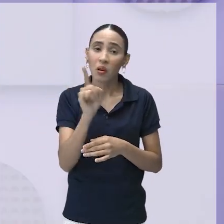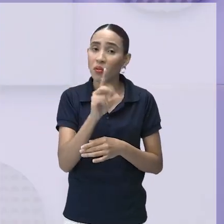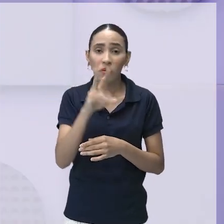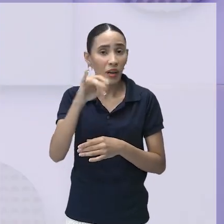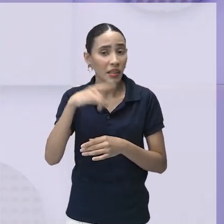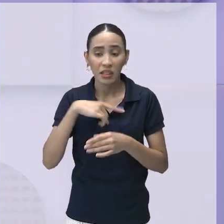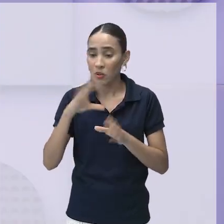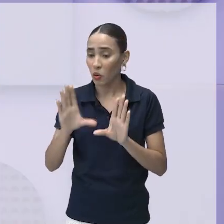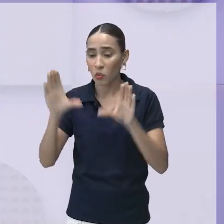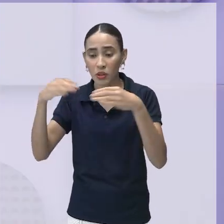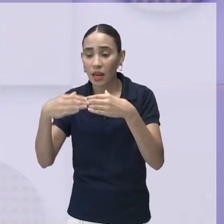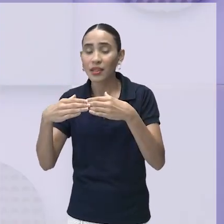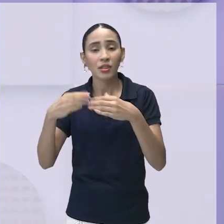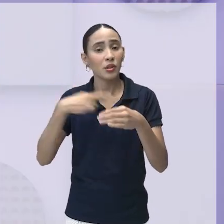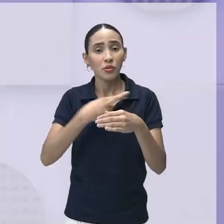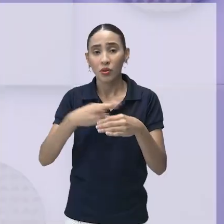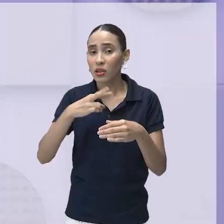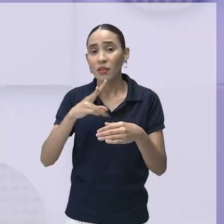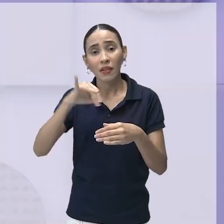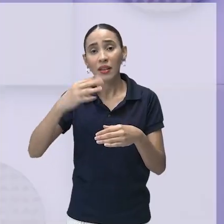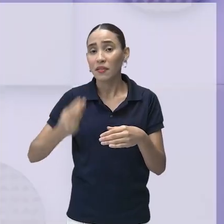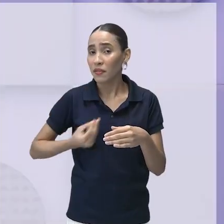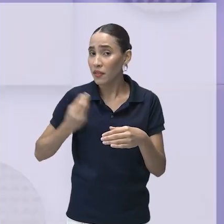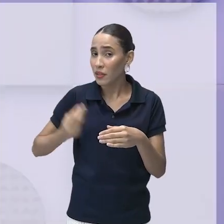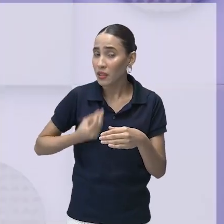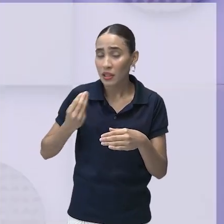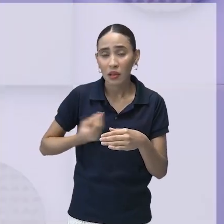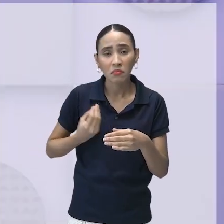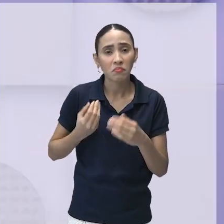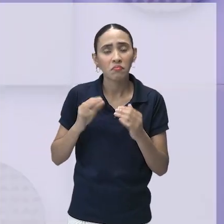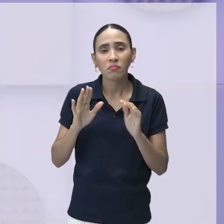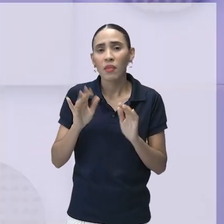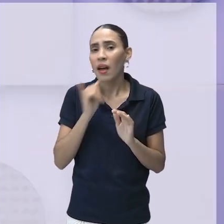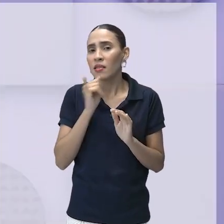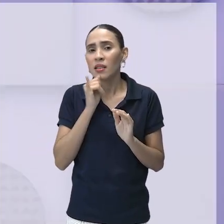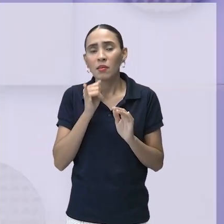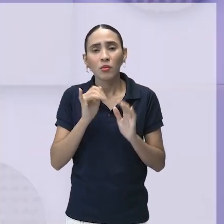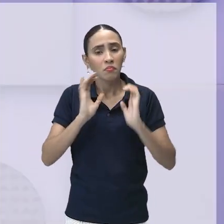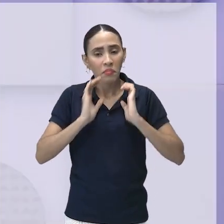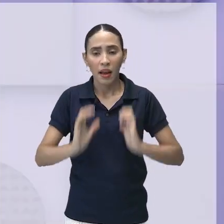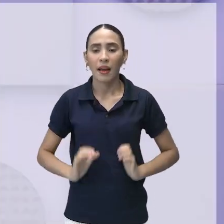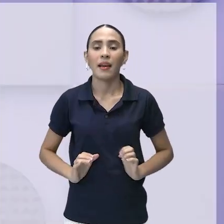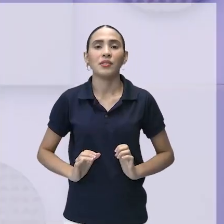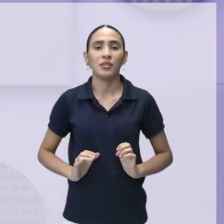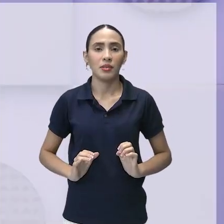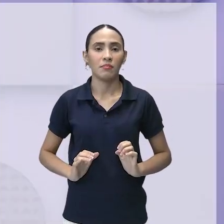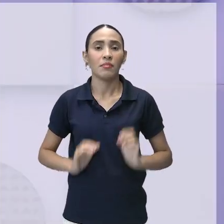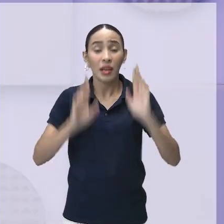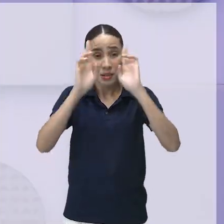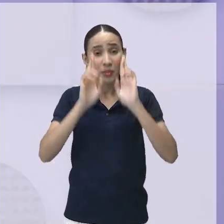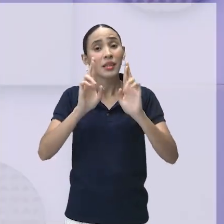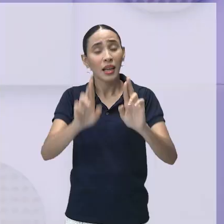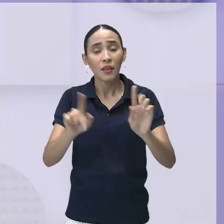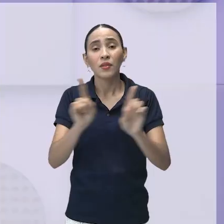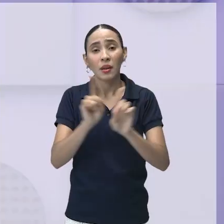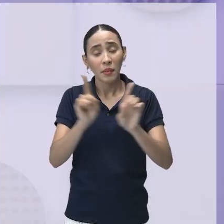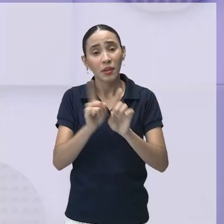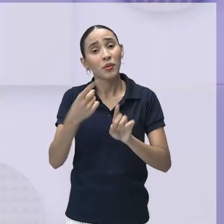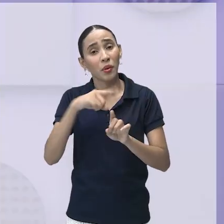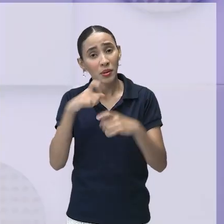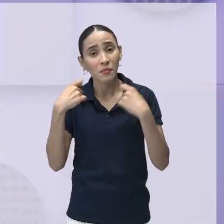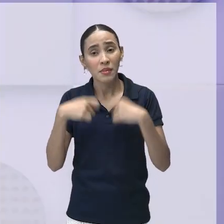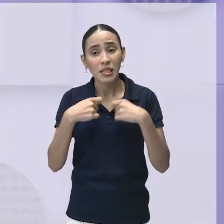em uma comunidade religiosa, elas vão viver uma vida muito ética, muito respeitável. Nós temos